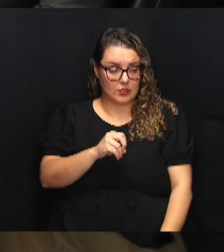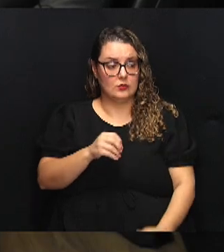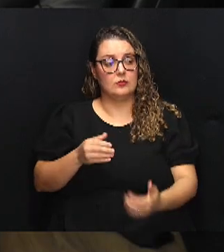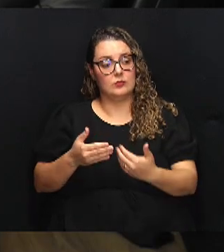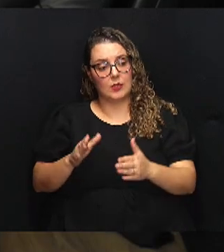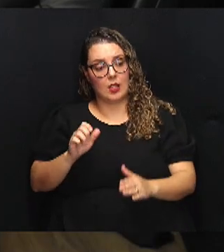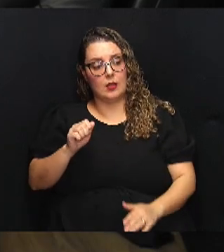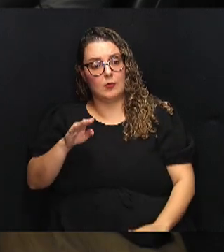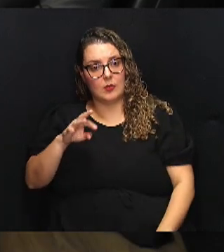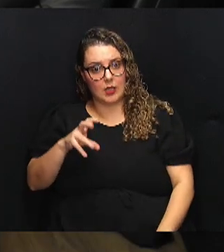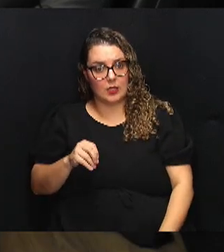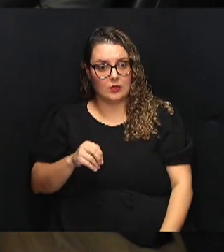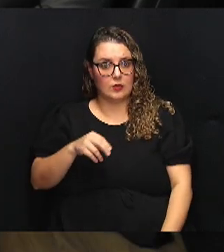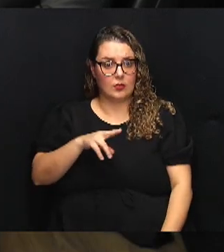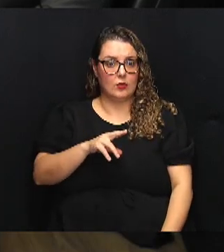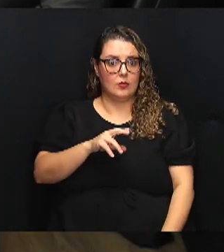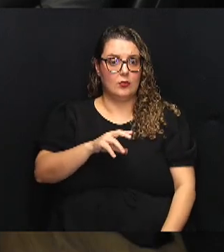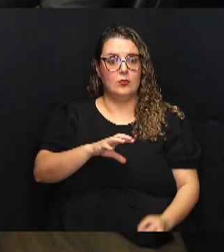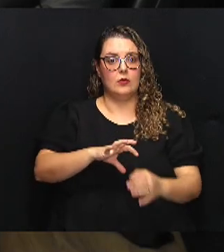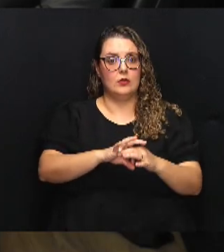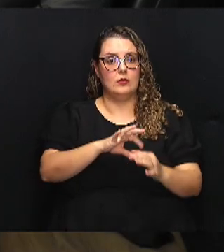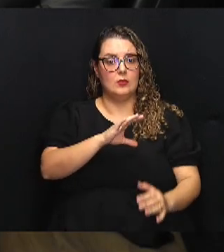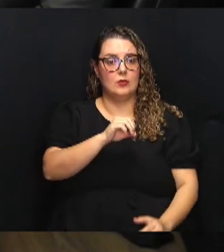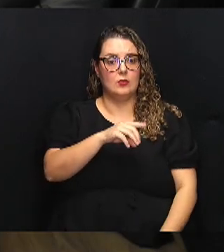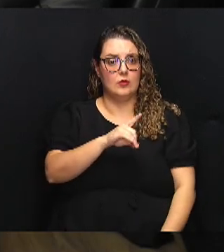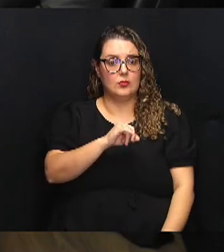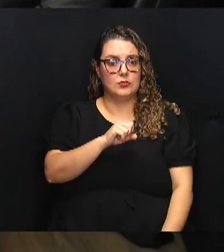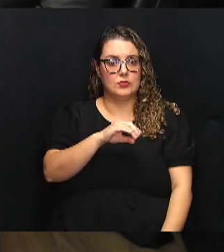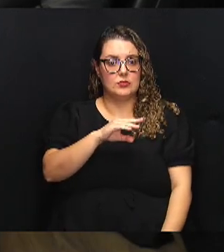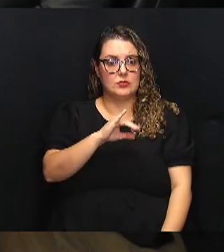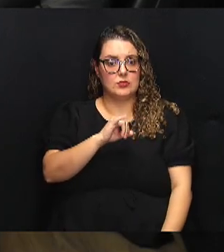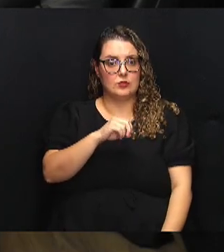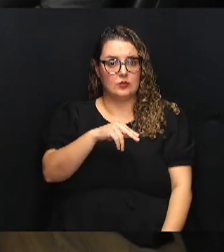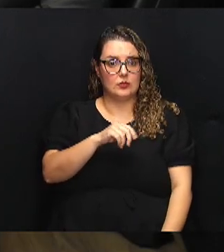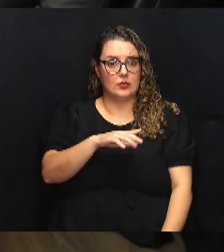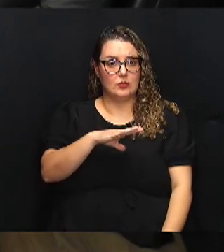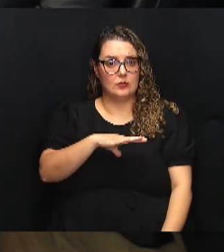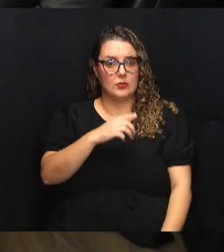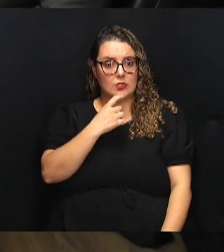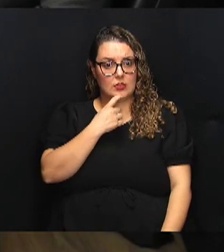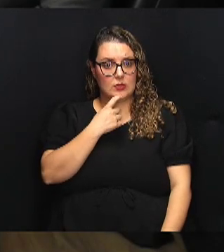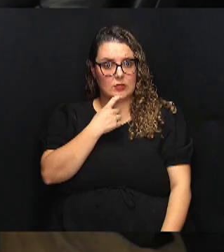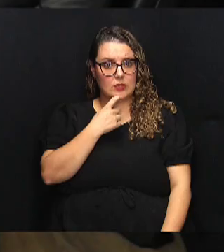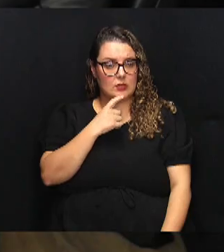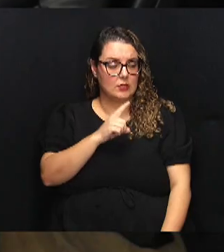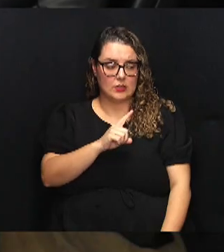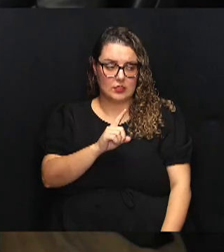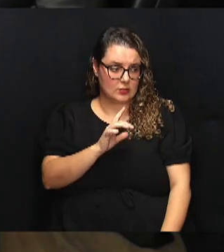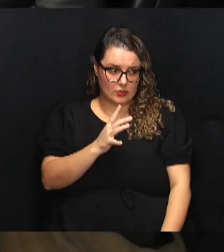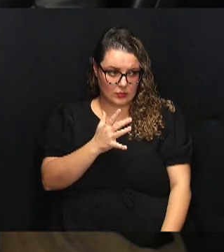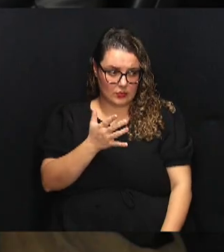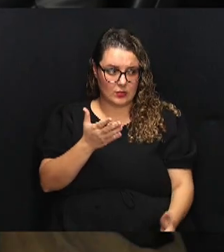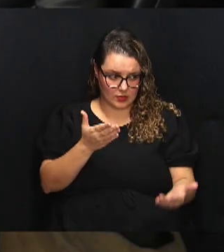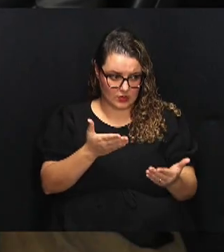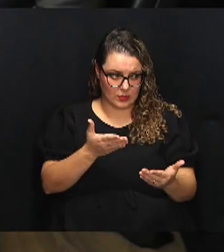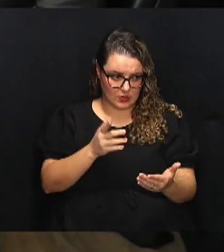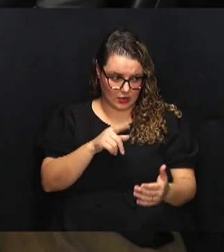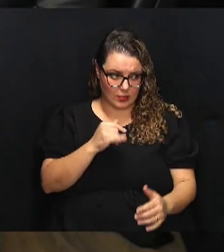aberto ou livramento condicional, né, no município de Campinas. Sim. E isso não acontece hoje, foi isso